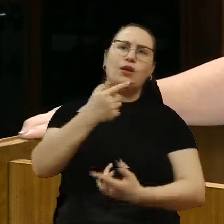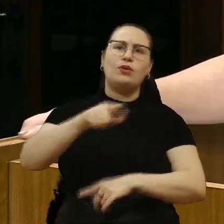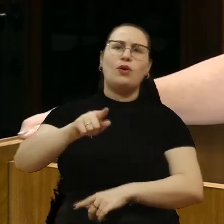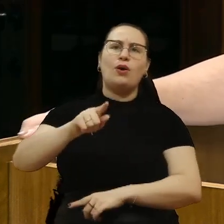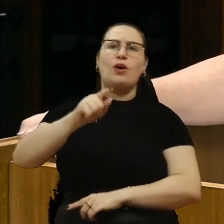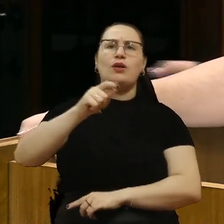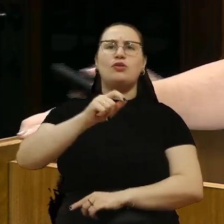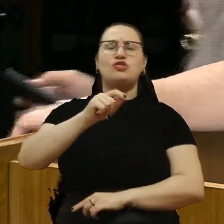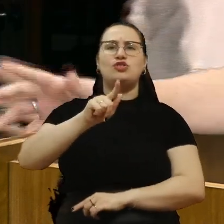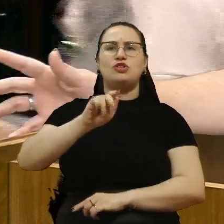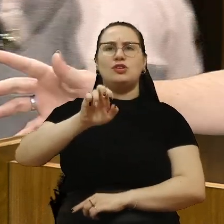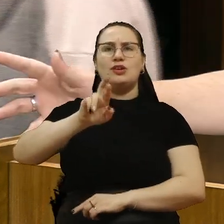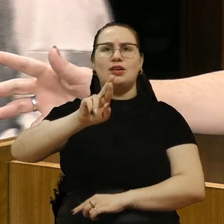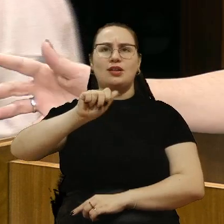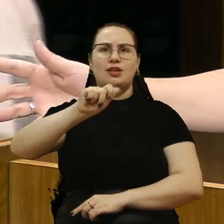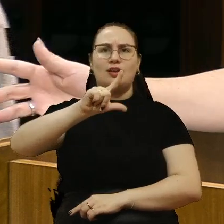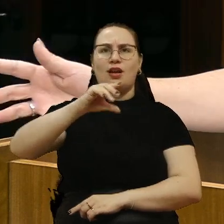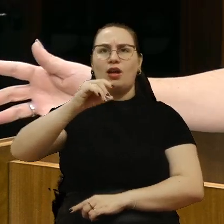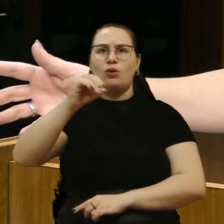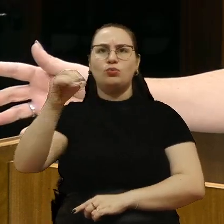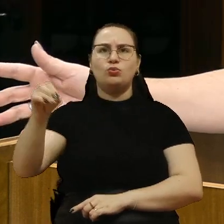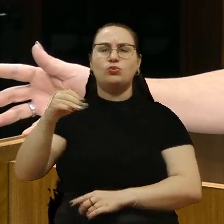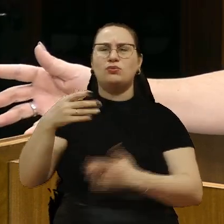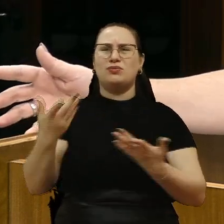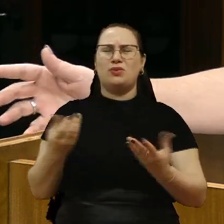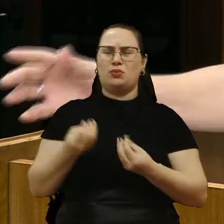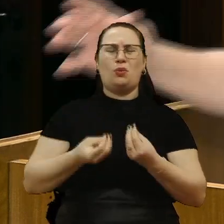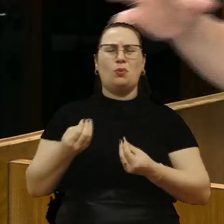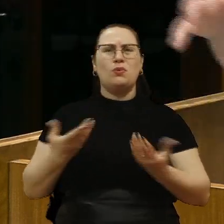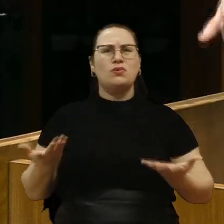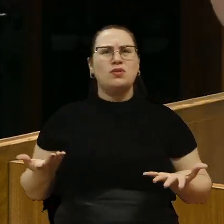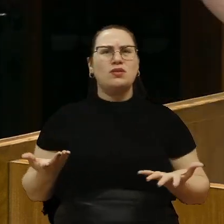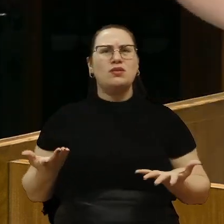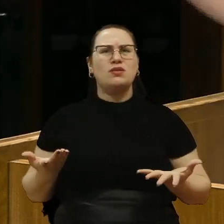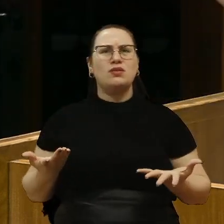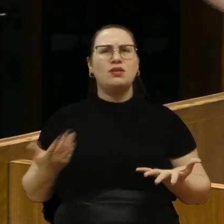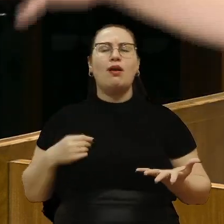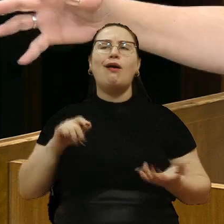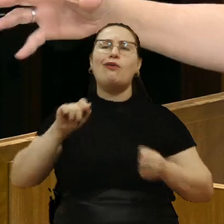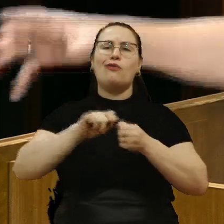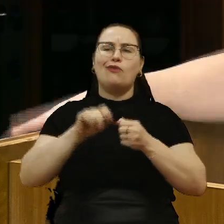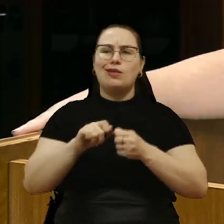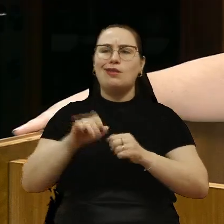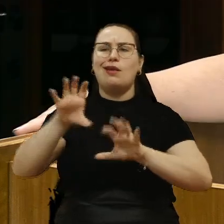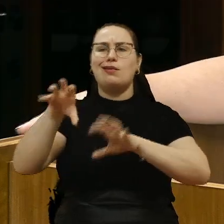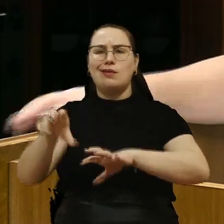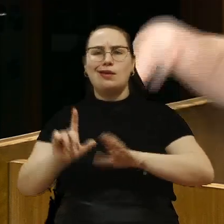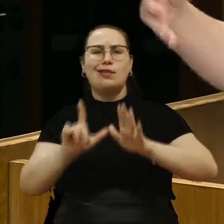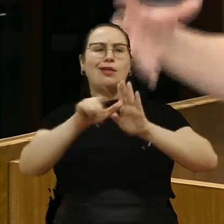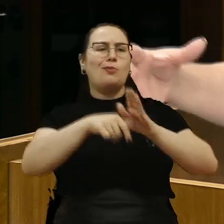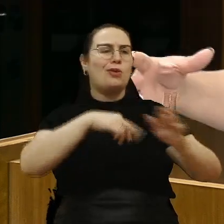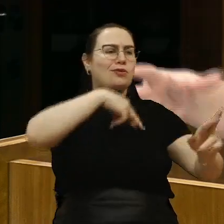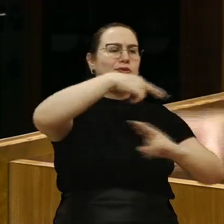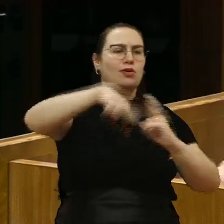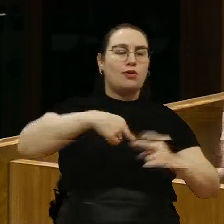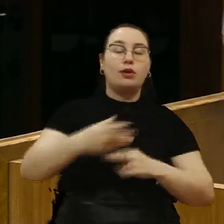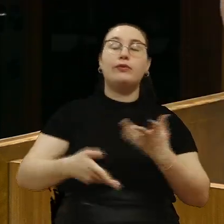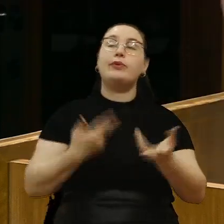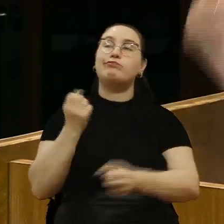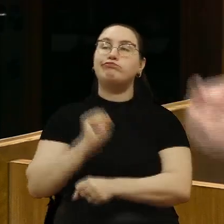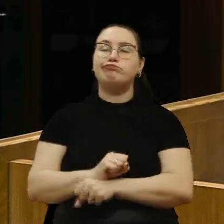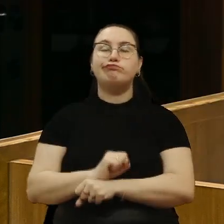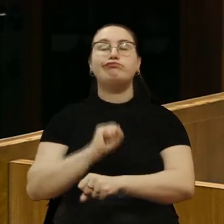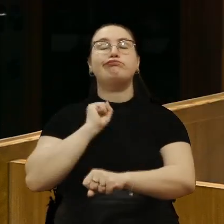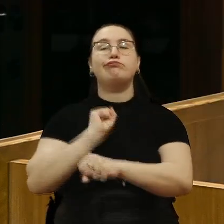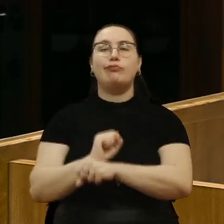da Daniele e tudo mais. Então, como assim? Ah, mas eu vou fazer isso e depois a gente vai fazer a reforma. E assim, a gente está aguardando,